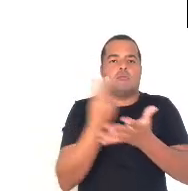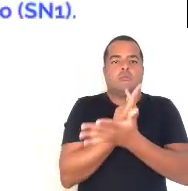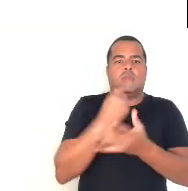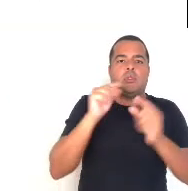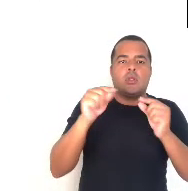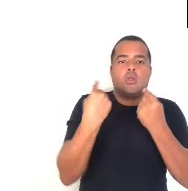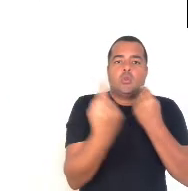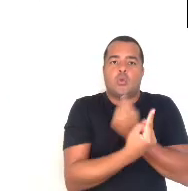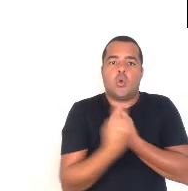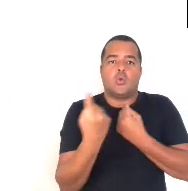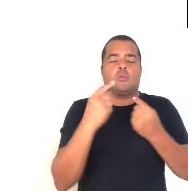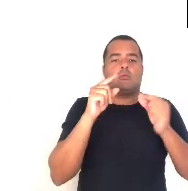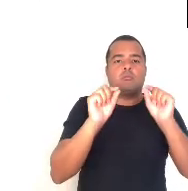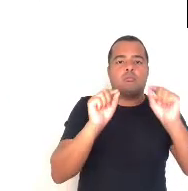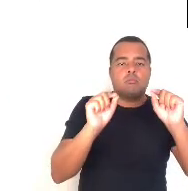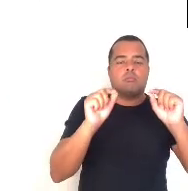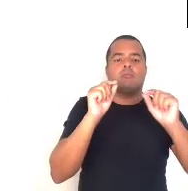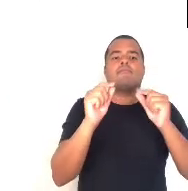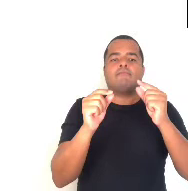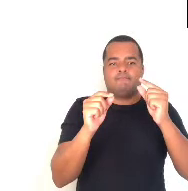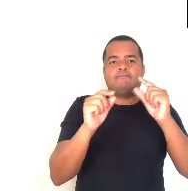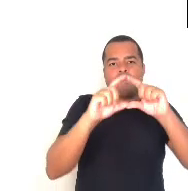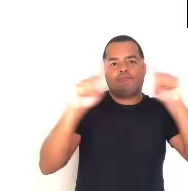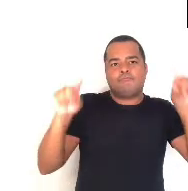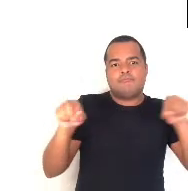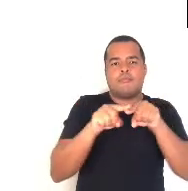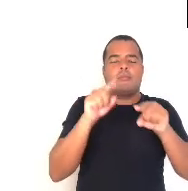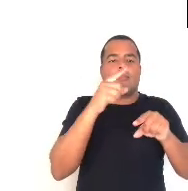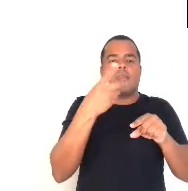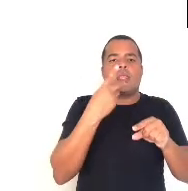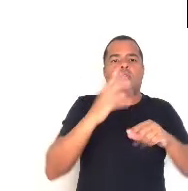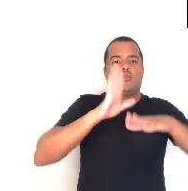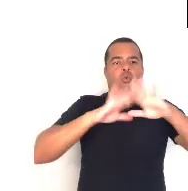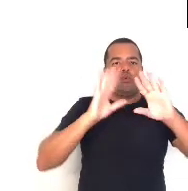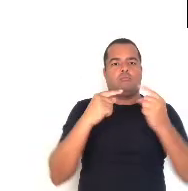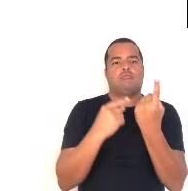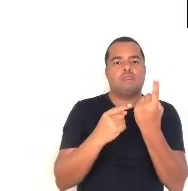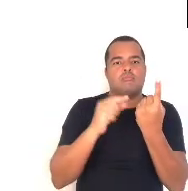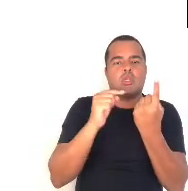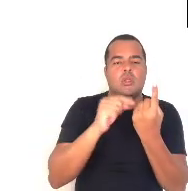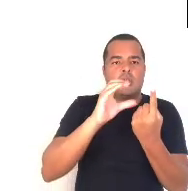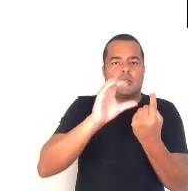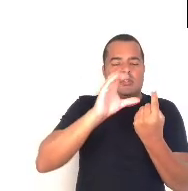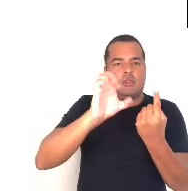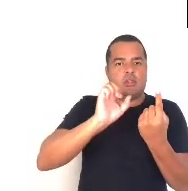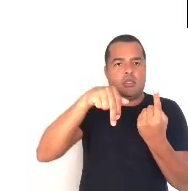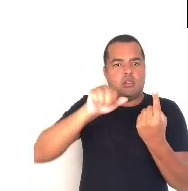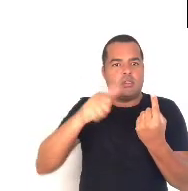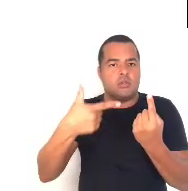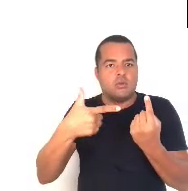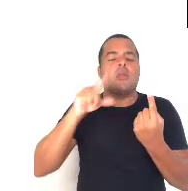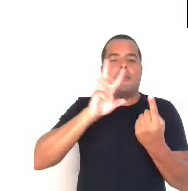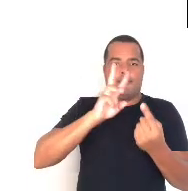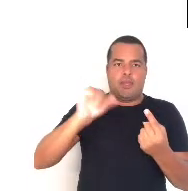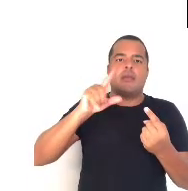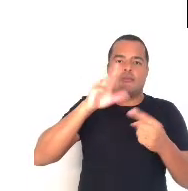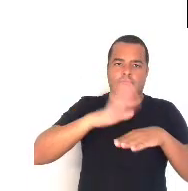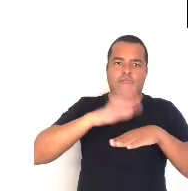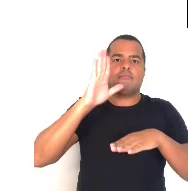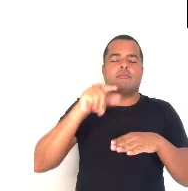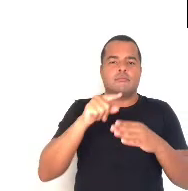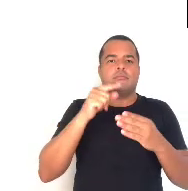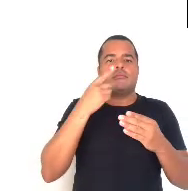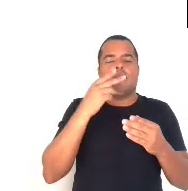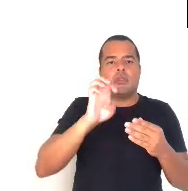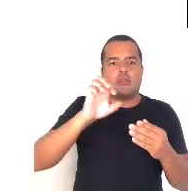isso acontece, o nosso processo reacional, ele não é apenas em uma única etapa, como foi na SN2, ele vai ser